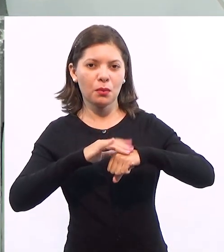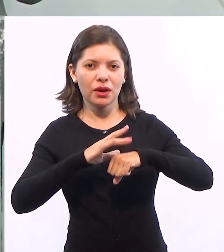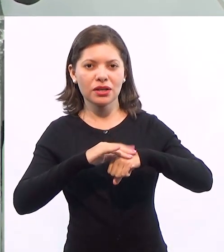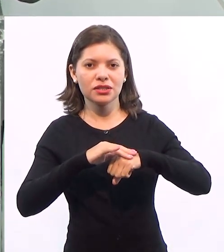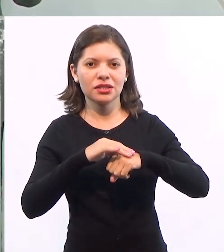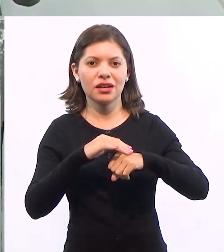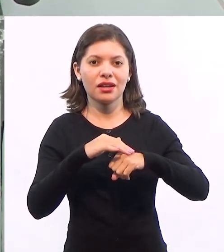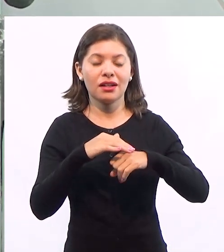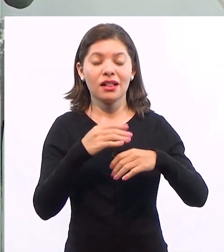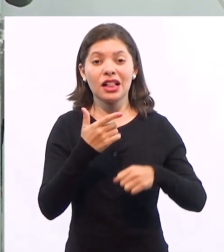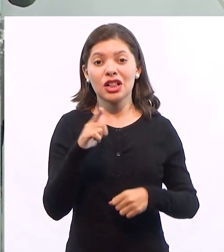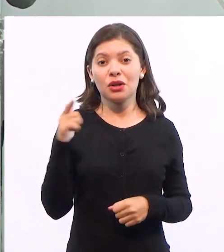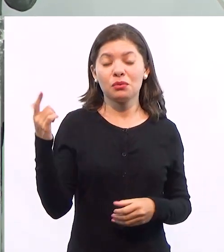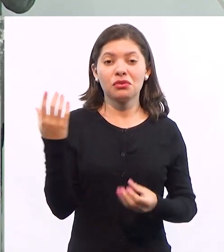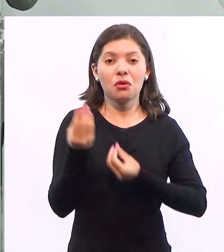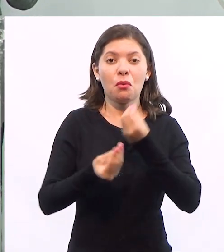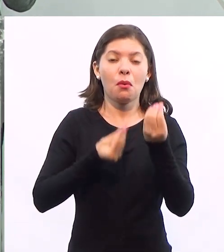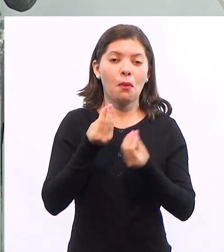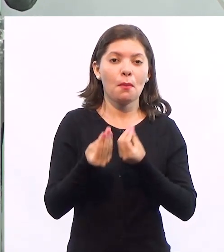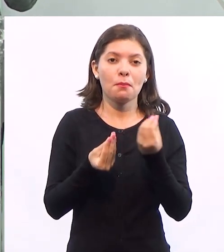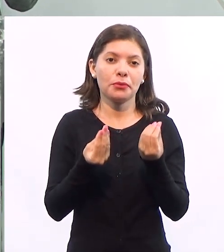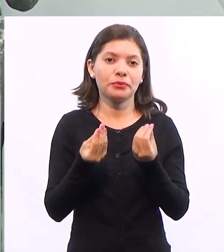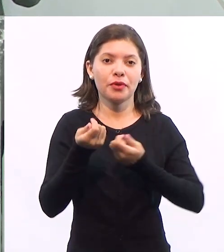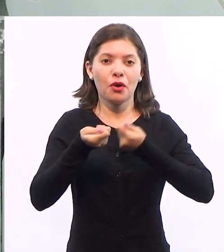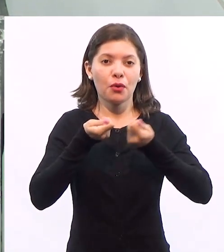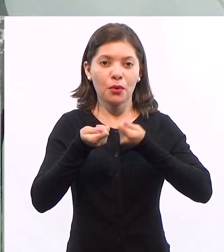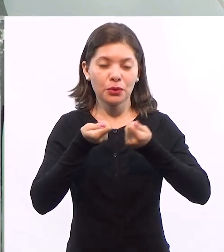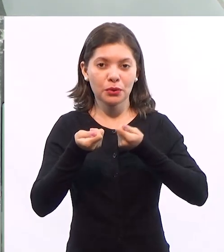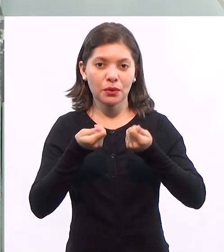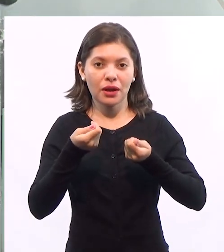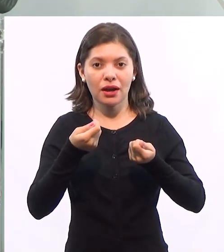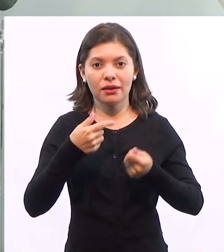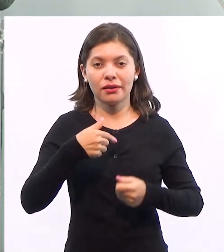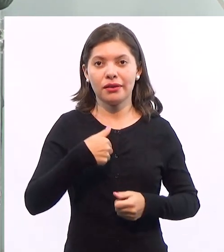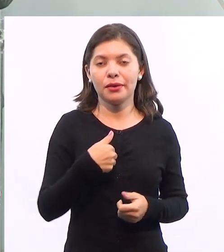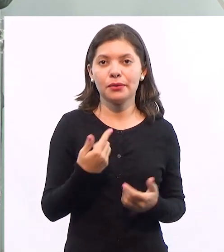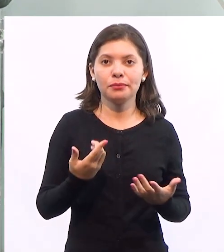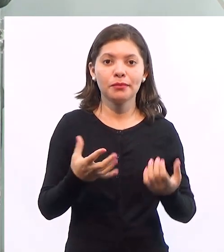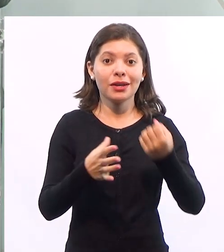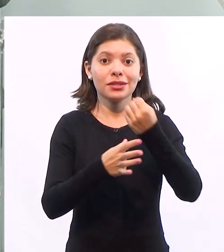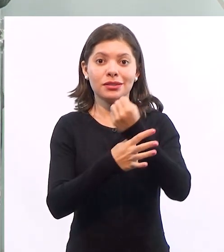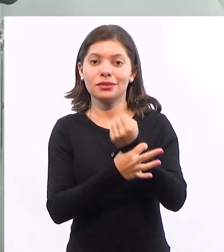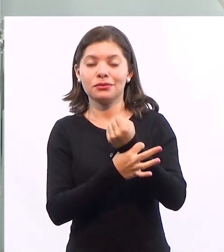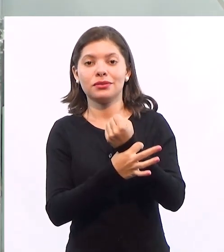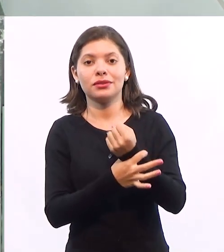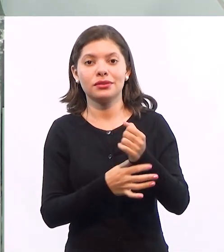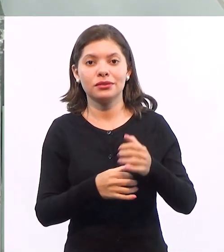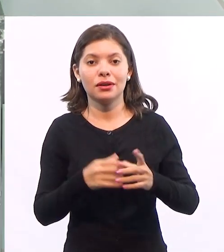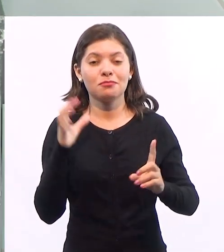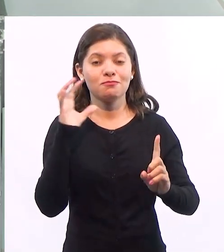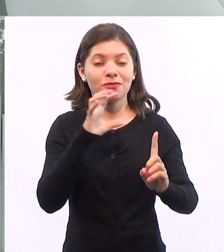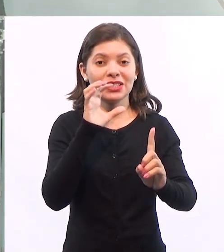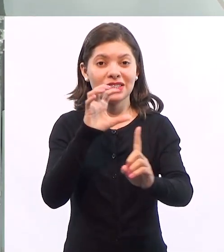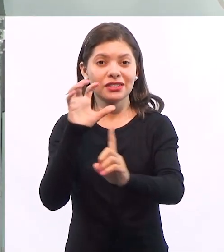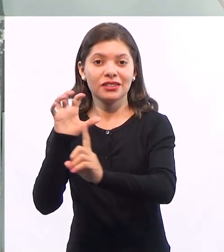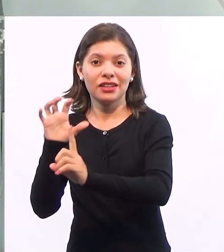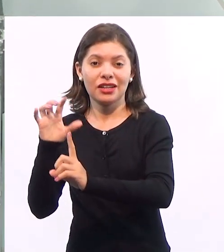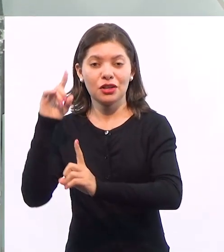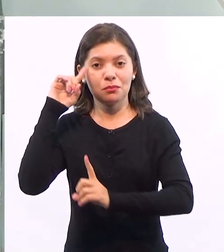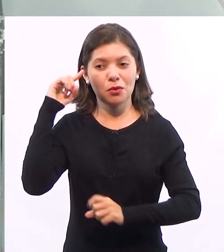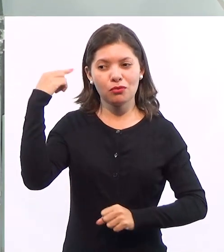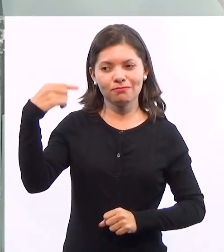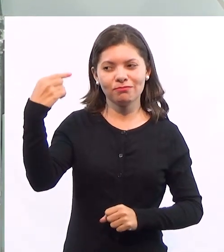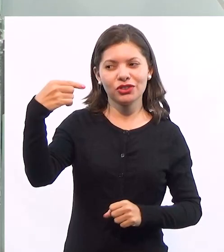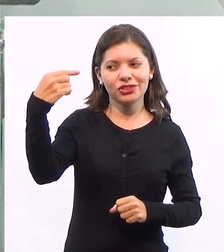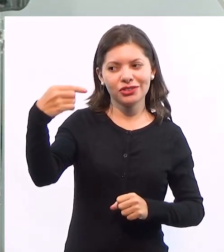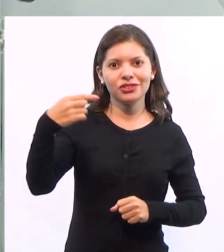uma doença, aí eu não tenho como controlar isso. Eu preciso tentar me proteger da melhor forma, mas ele vai interferir no meu